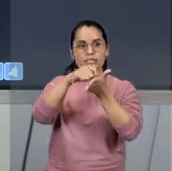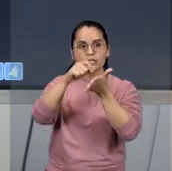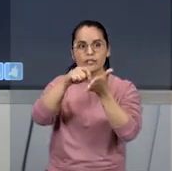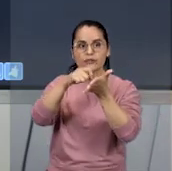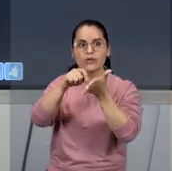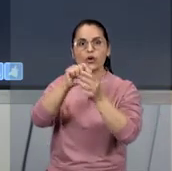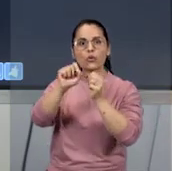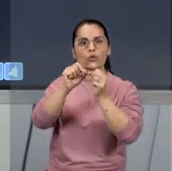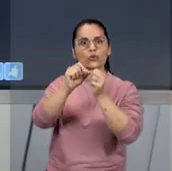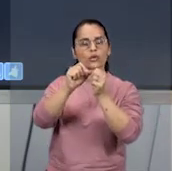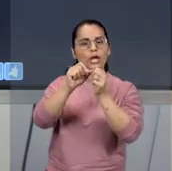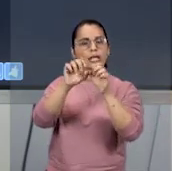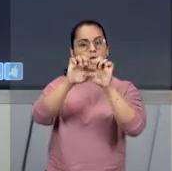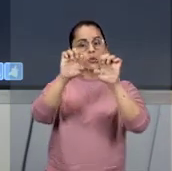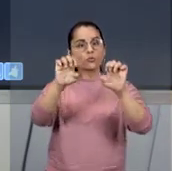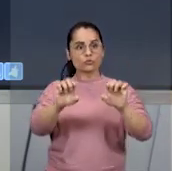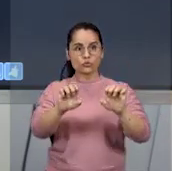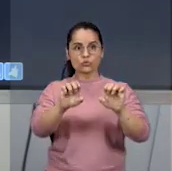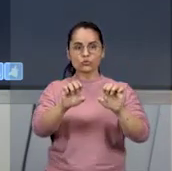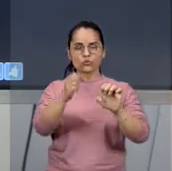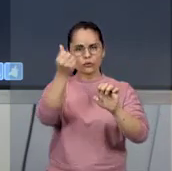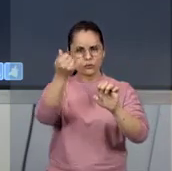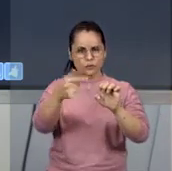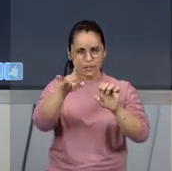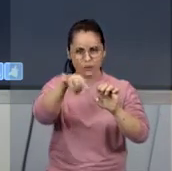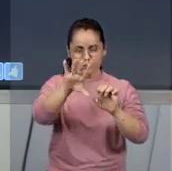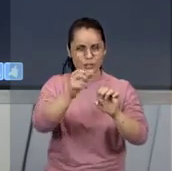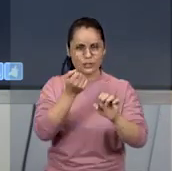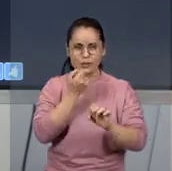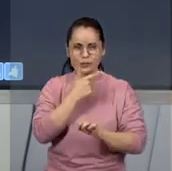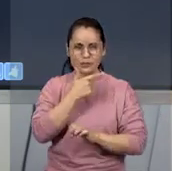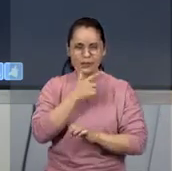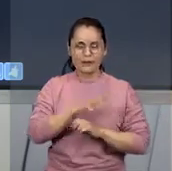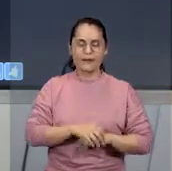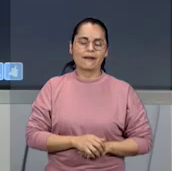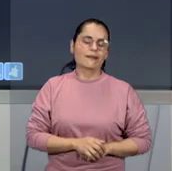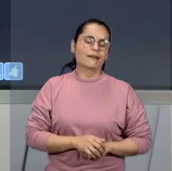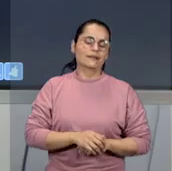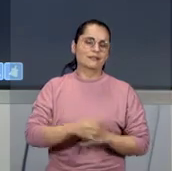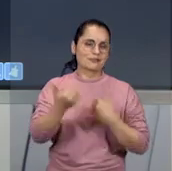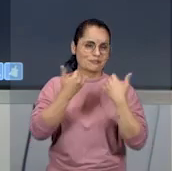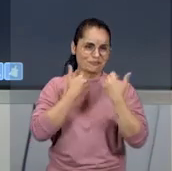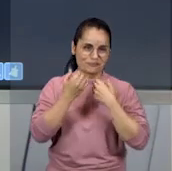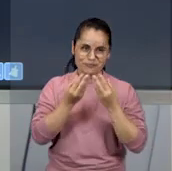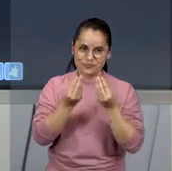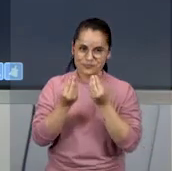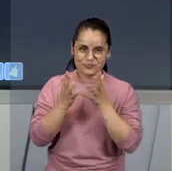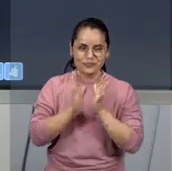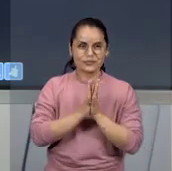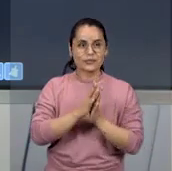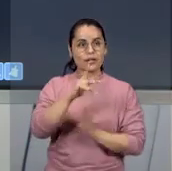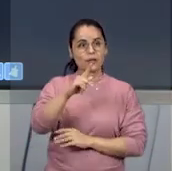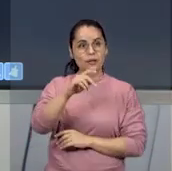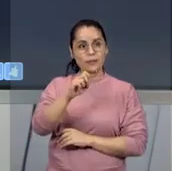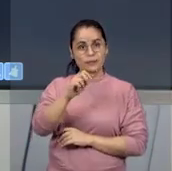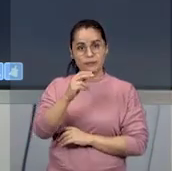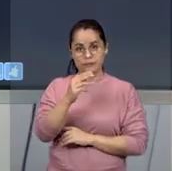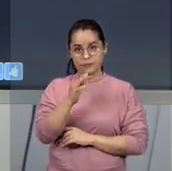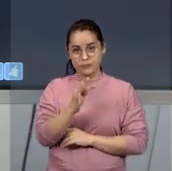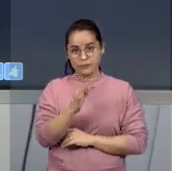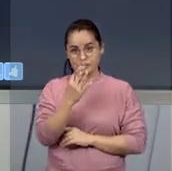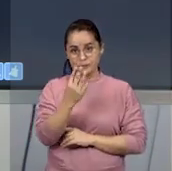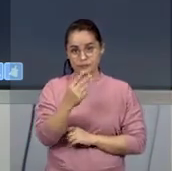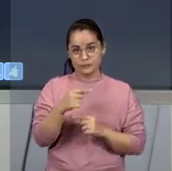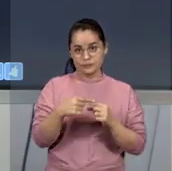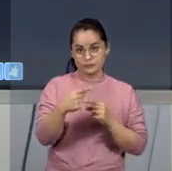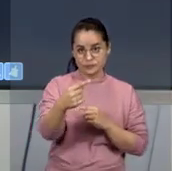é uma estrutura que eu vou explicar para vocês, tá? Foi só uma piadinha aí que eu ouço muito, tá? PET 3, semana